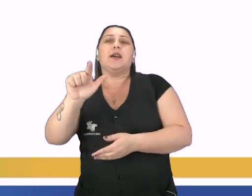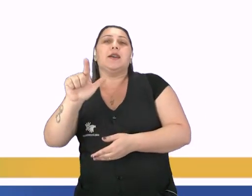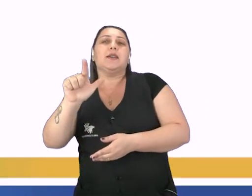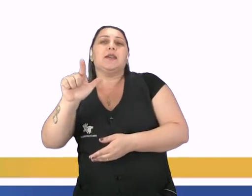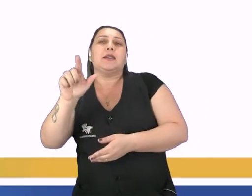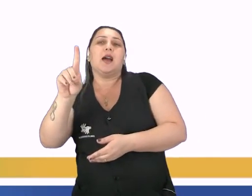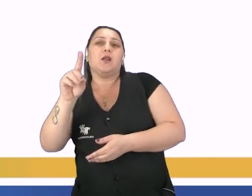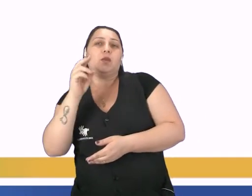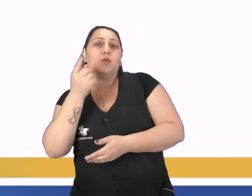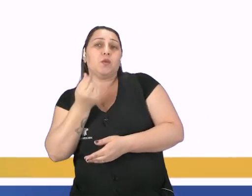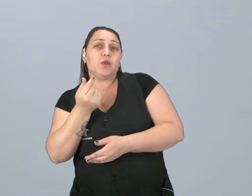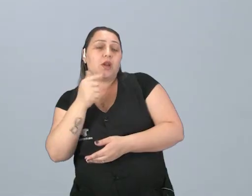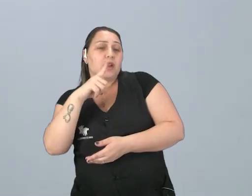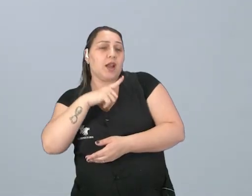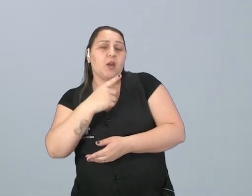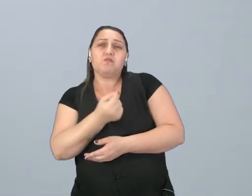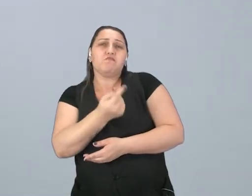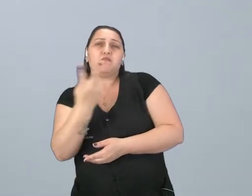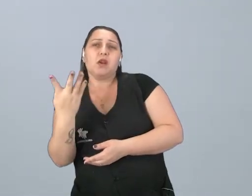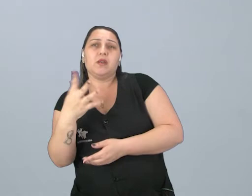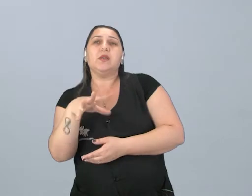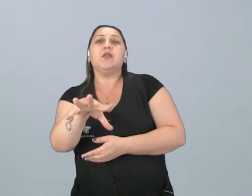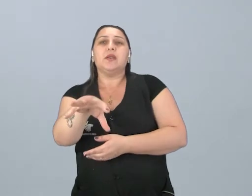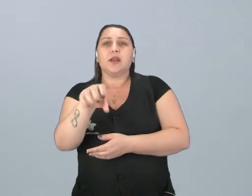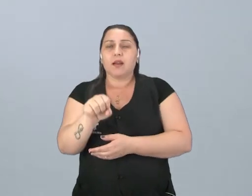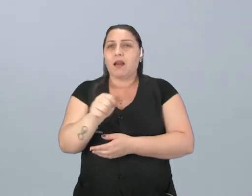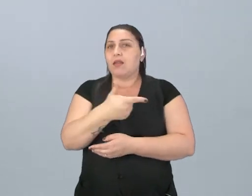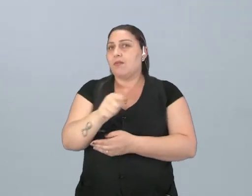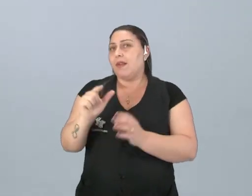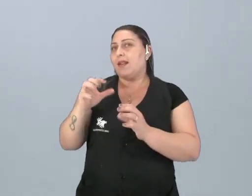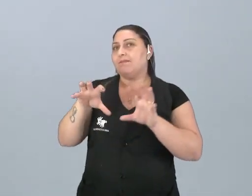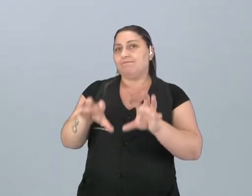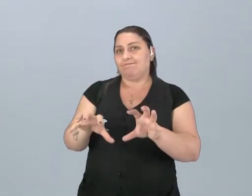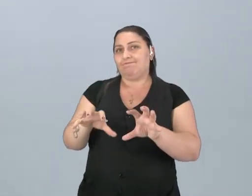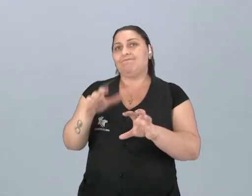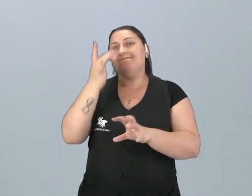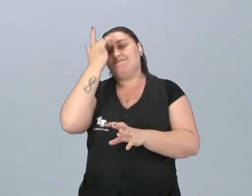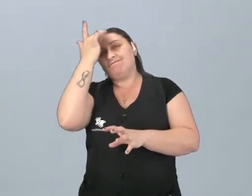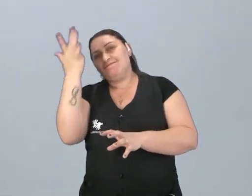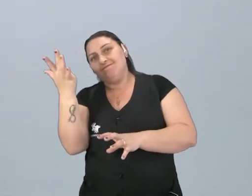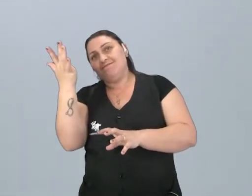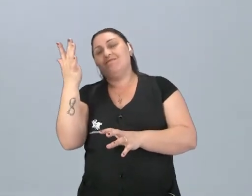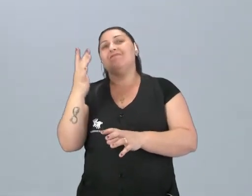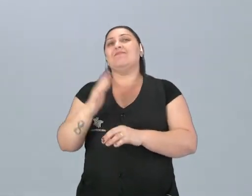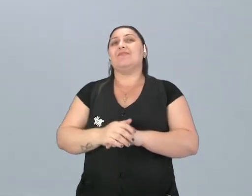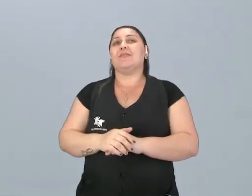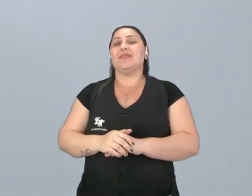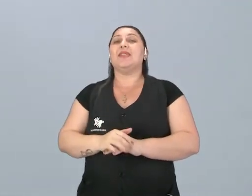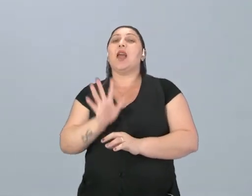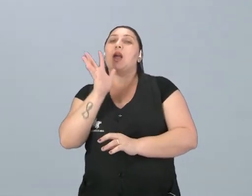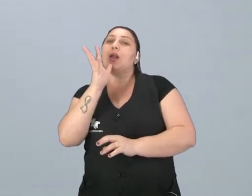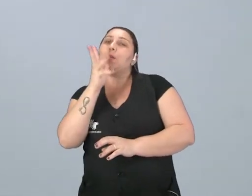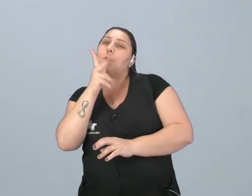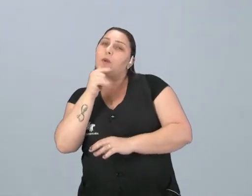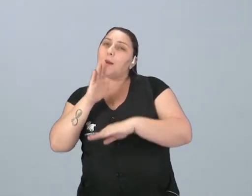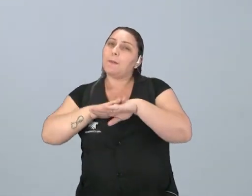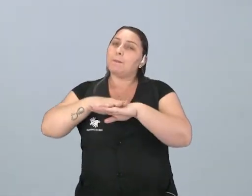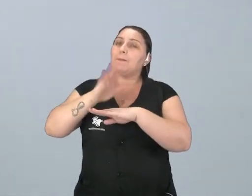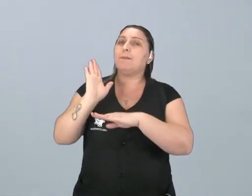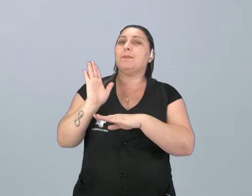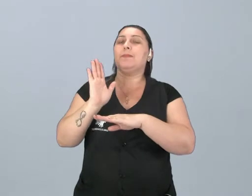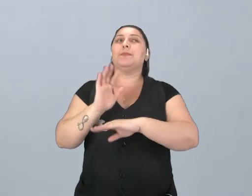nosso dinheiro está na conta, quanto tem e sacar. Não era essa facilidade toda. Era uma coisa que demandava mais tempo,